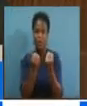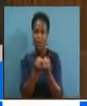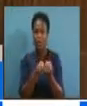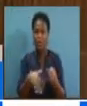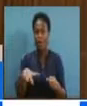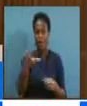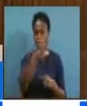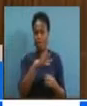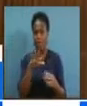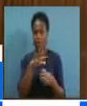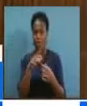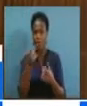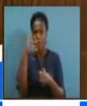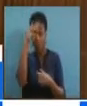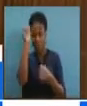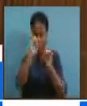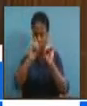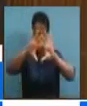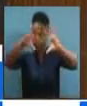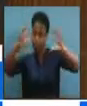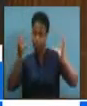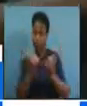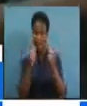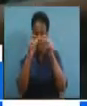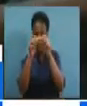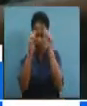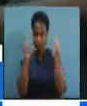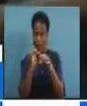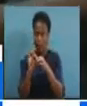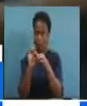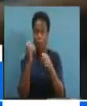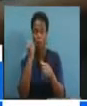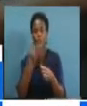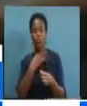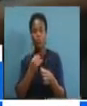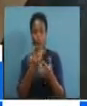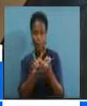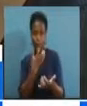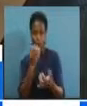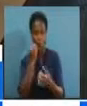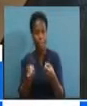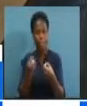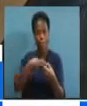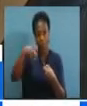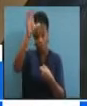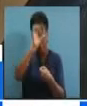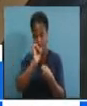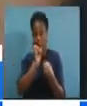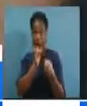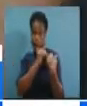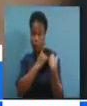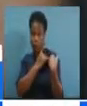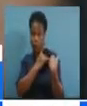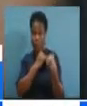holística e sistemática, como gostava de realçar. Como membro do governo responsável